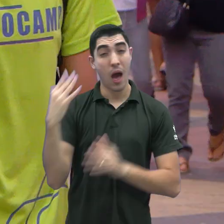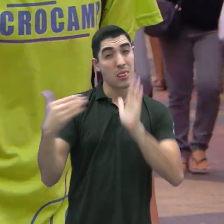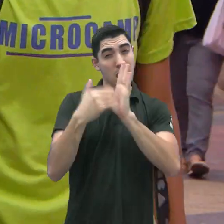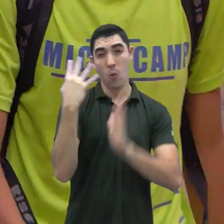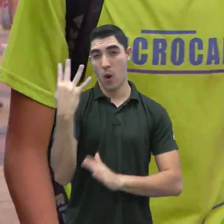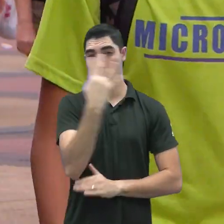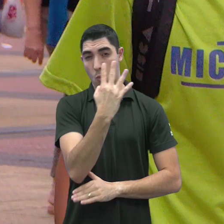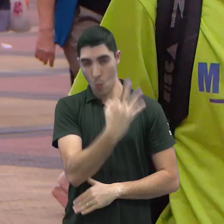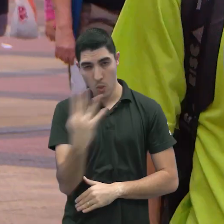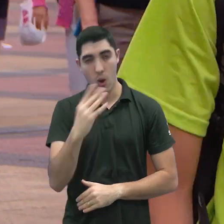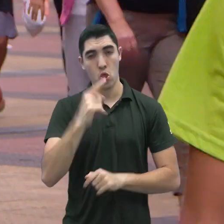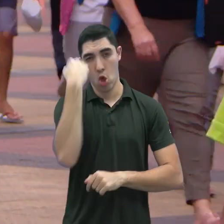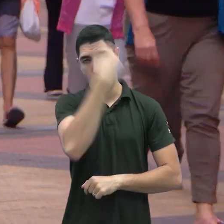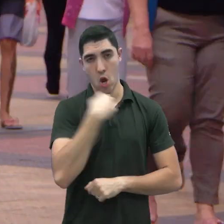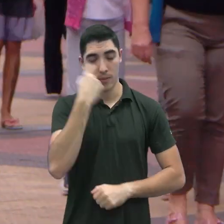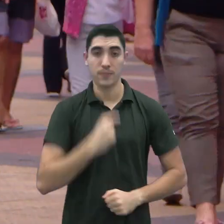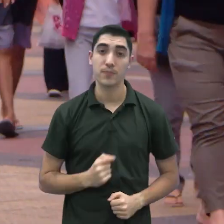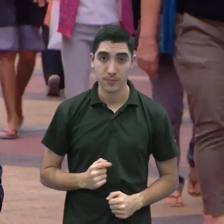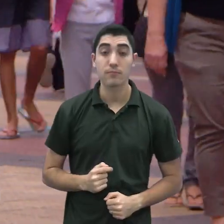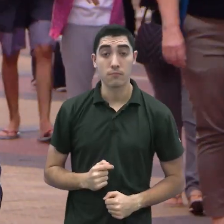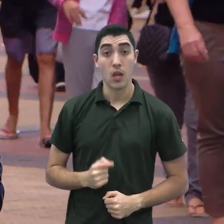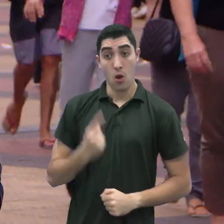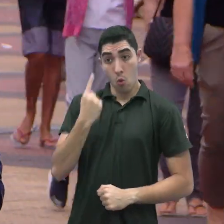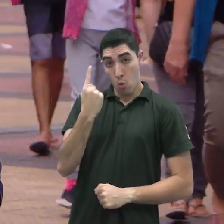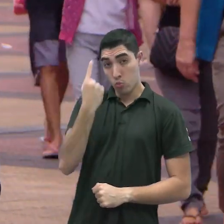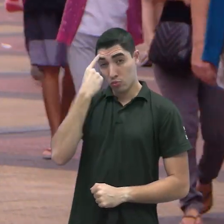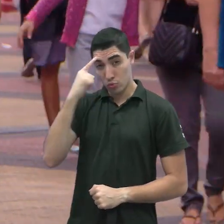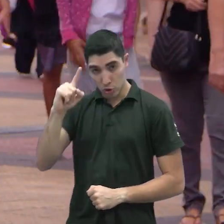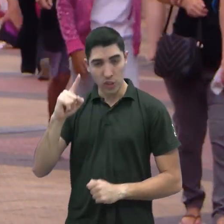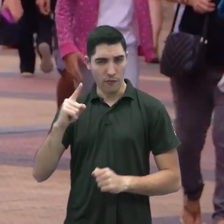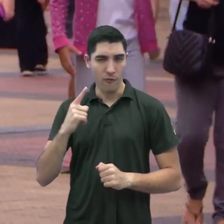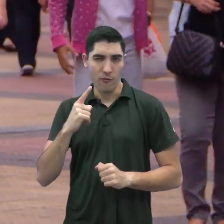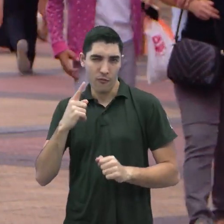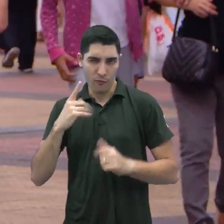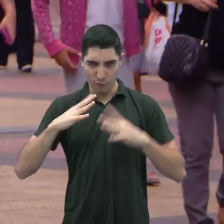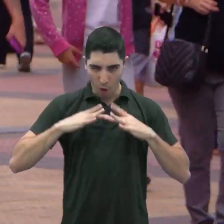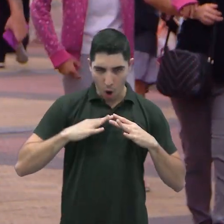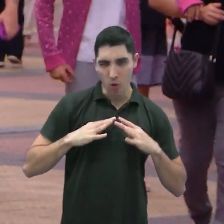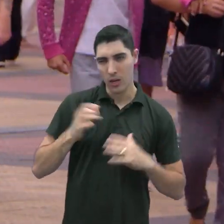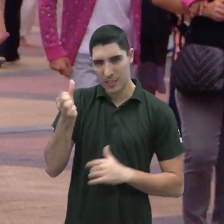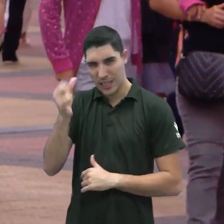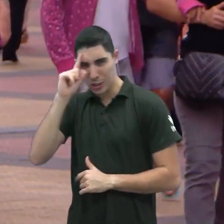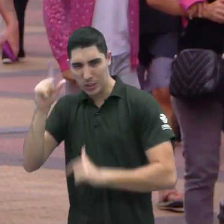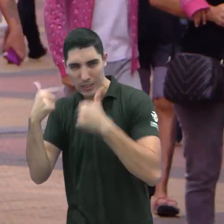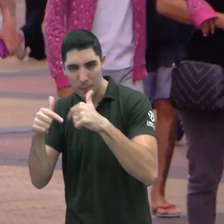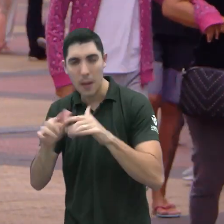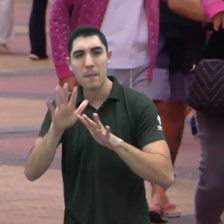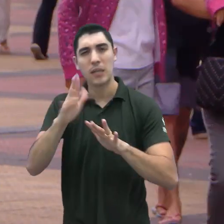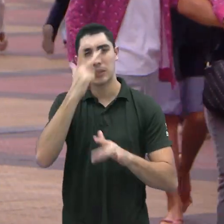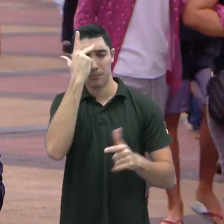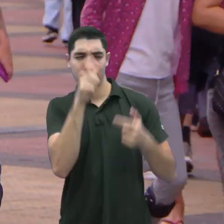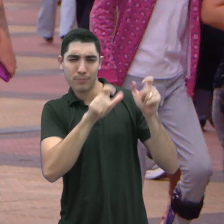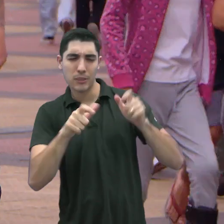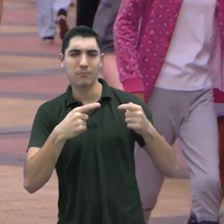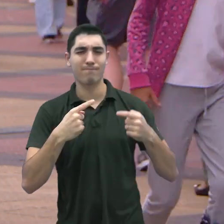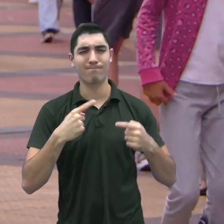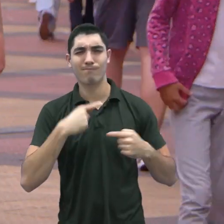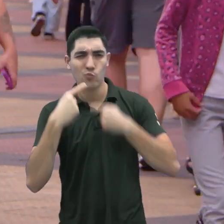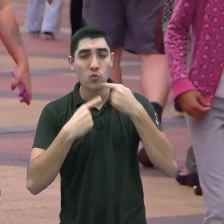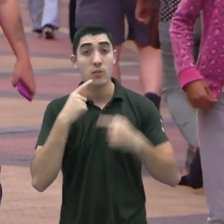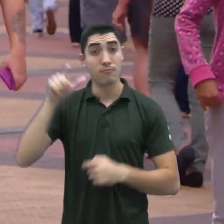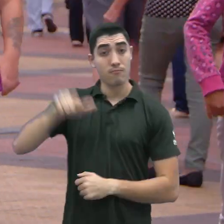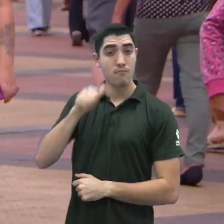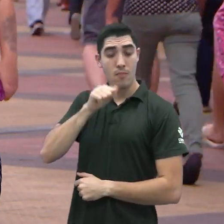semanais. Apesar de ser garantida uma folga por semana, a escala 6x1 levanta algumas discussões. Uma PEC apresentada